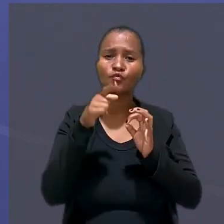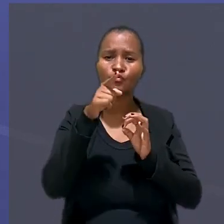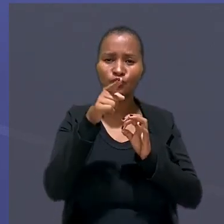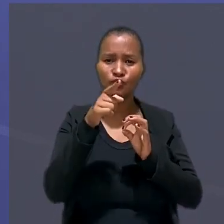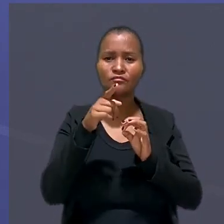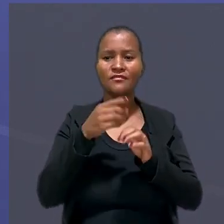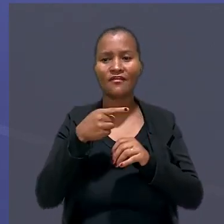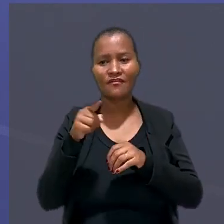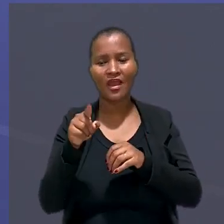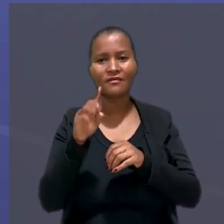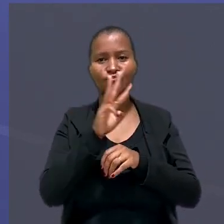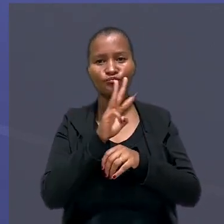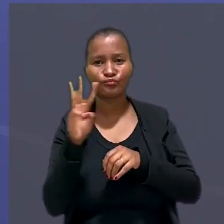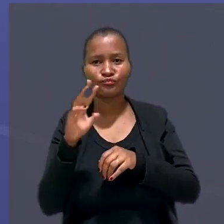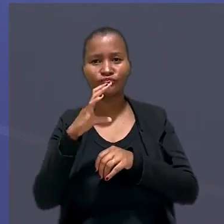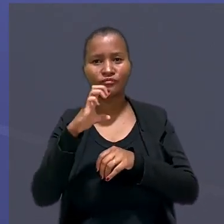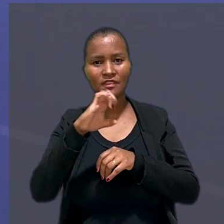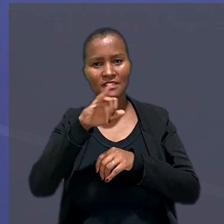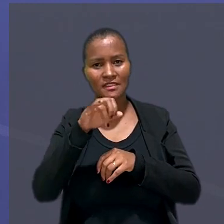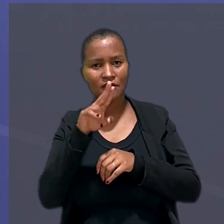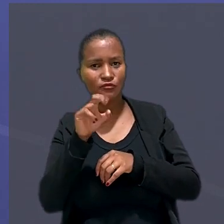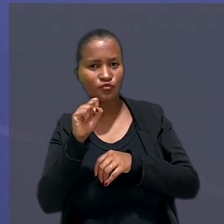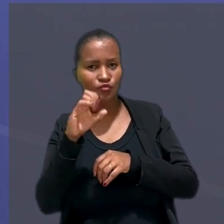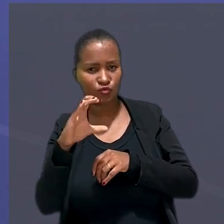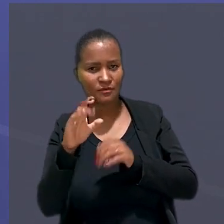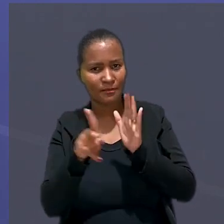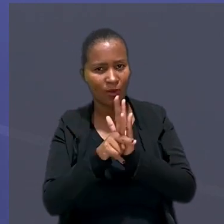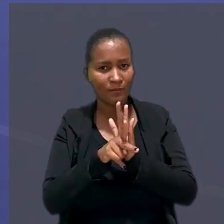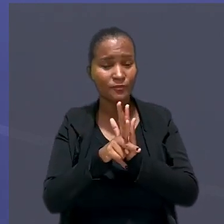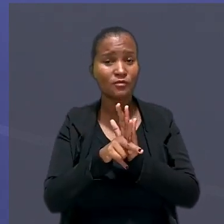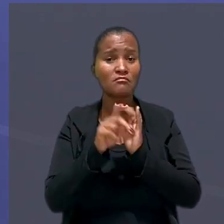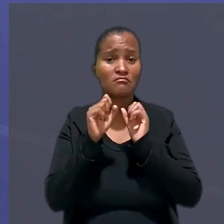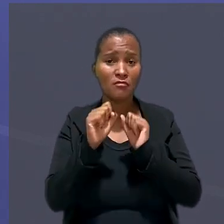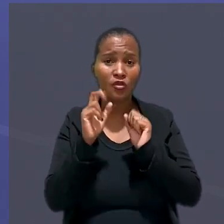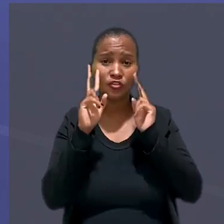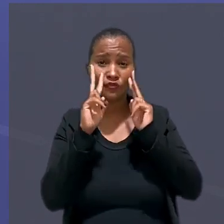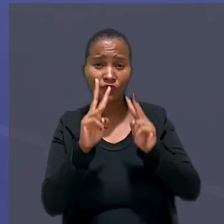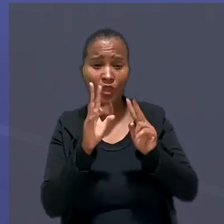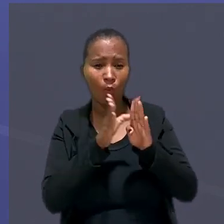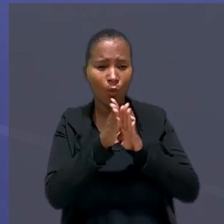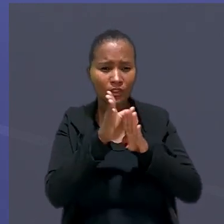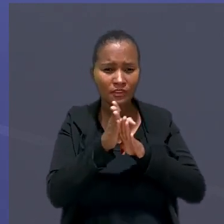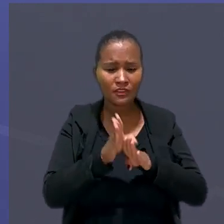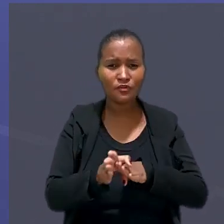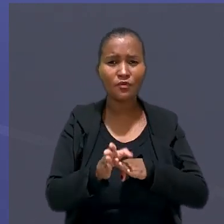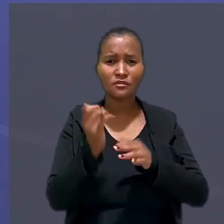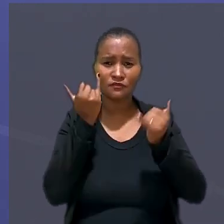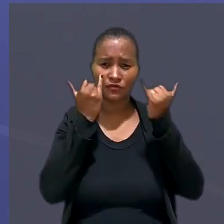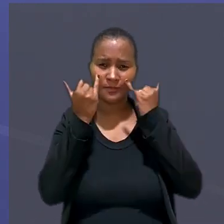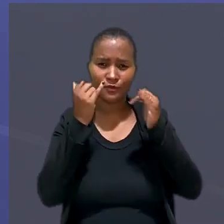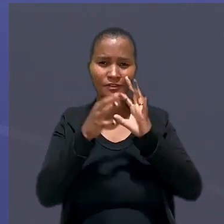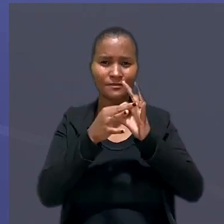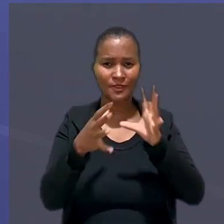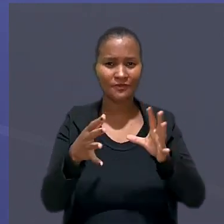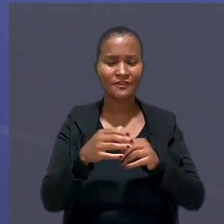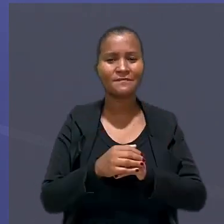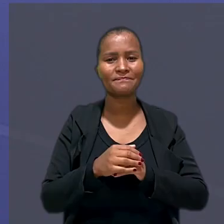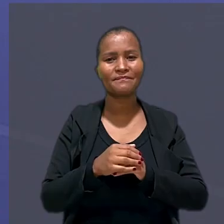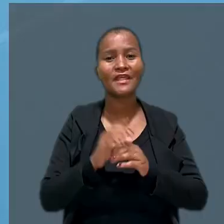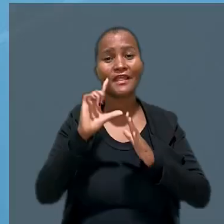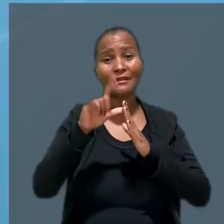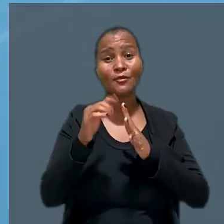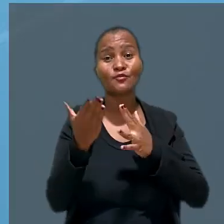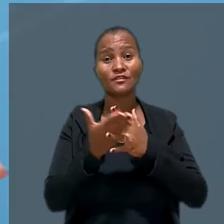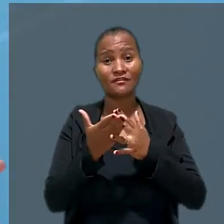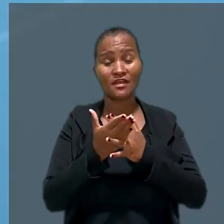você será redirecionado para a página do Sejusc respectivo. Então, é só seguir as orientações e informações